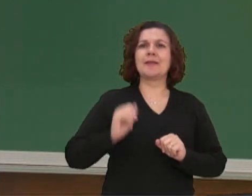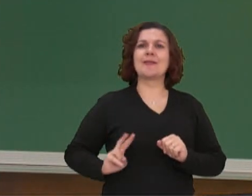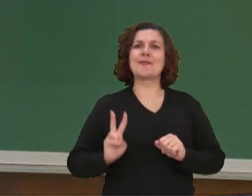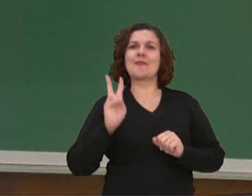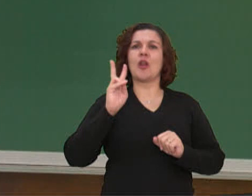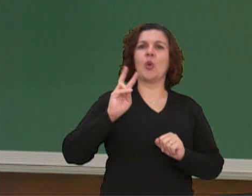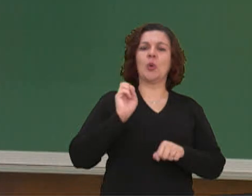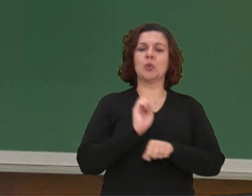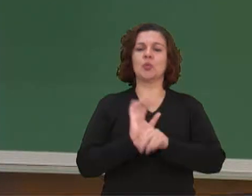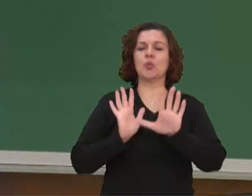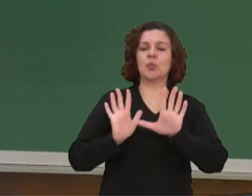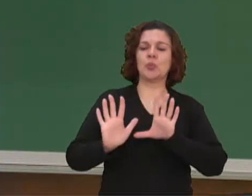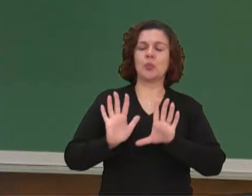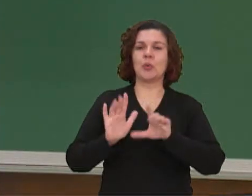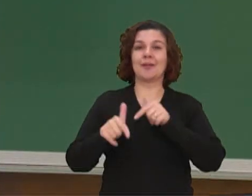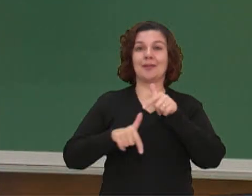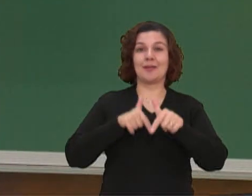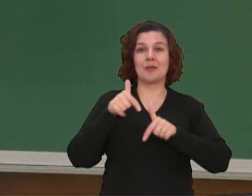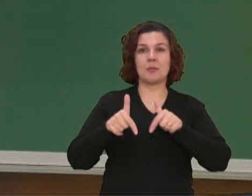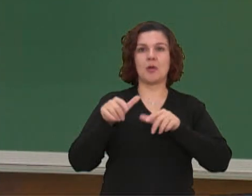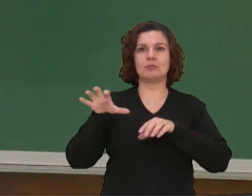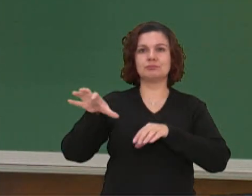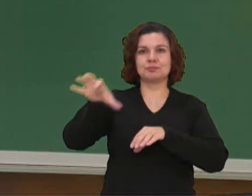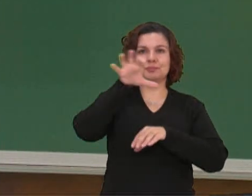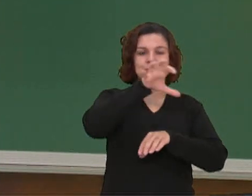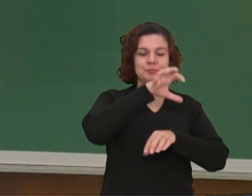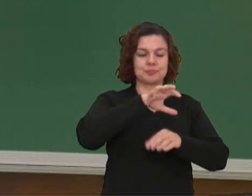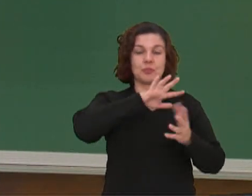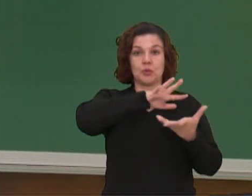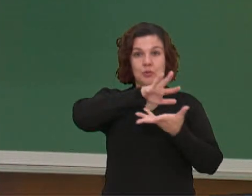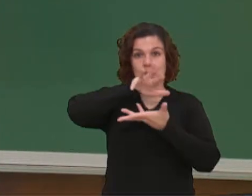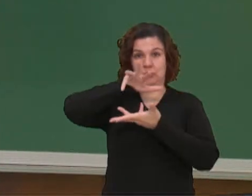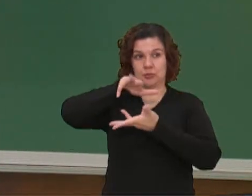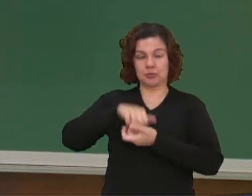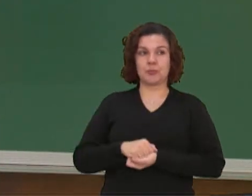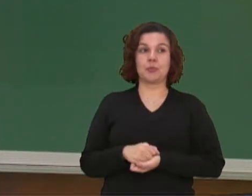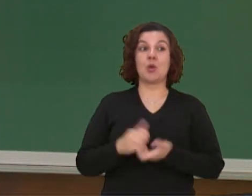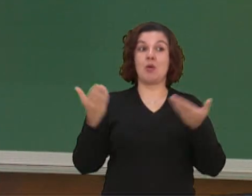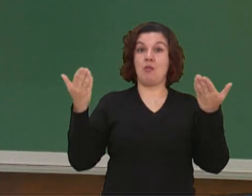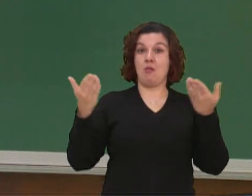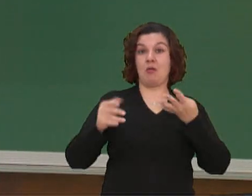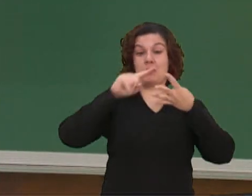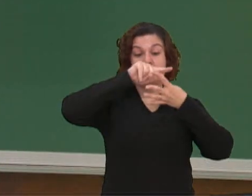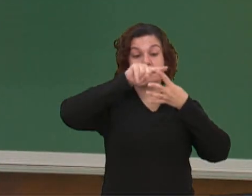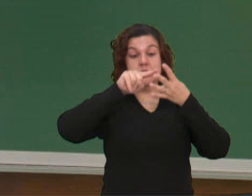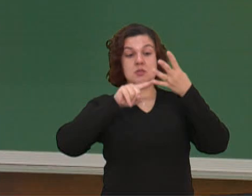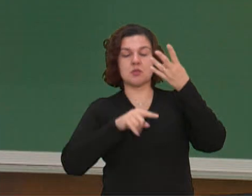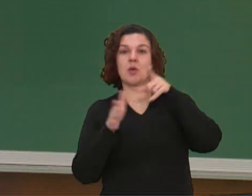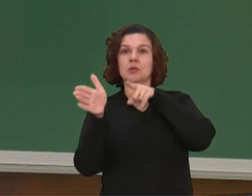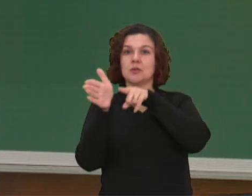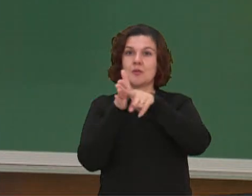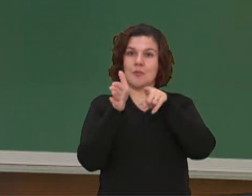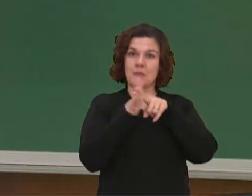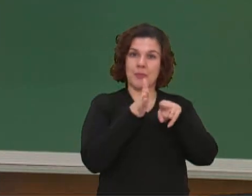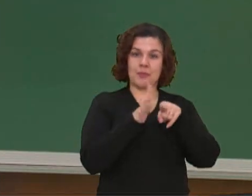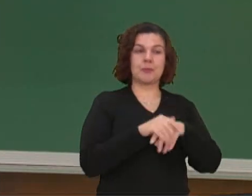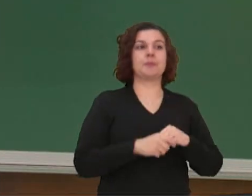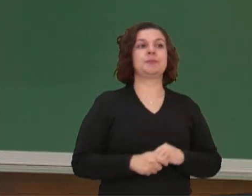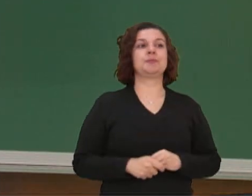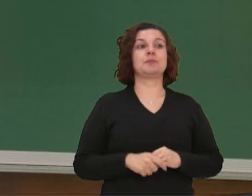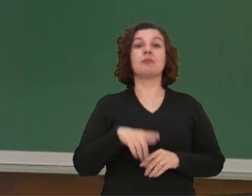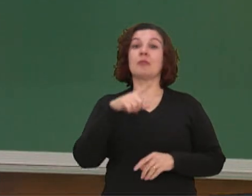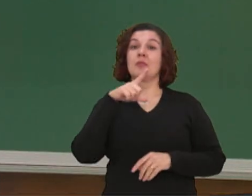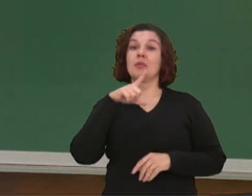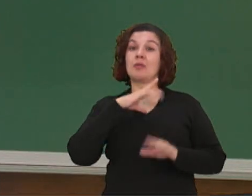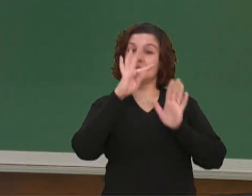em diferentes áreas do planeta, por exemplo. E aí nós temos ali as questões agora que vocês vão usar o texto